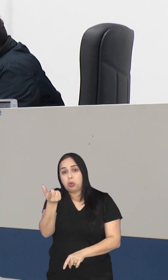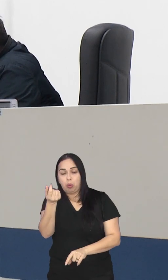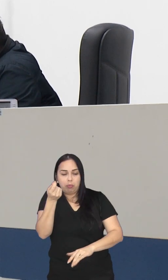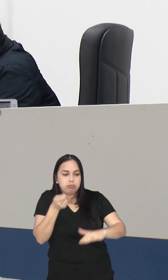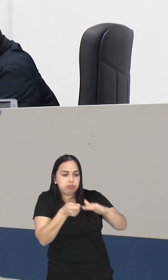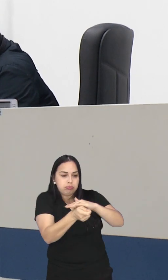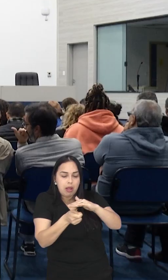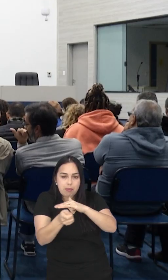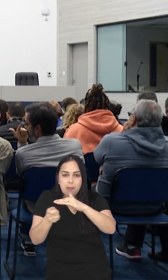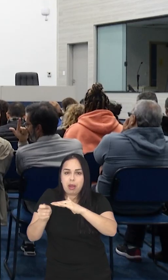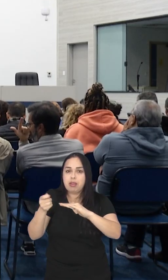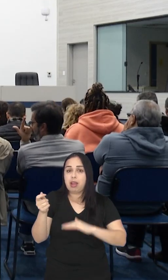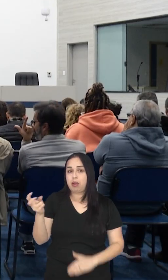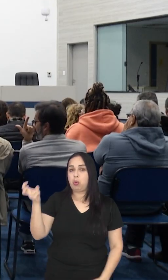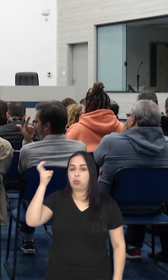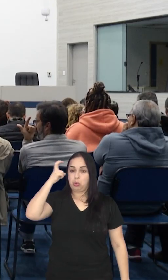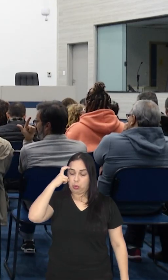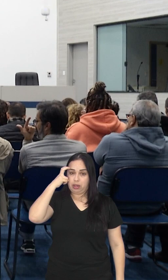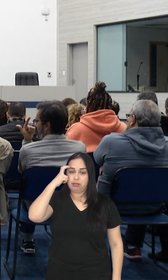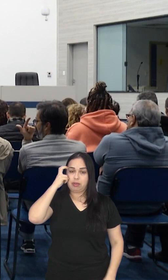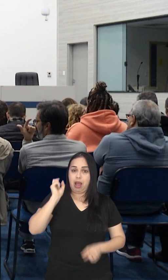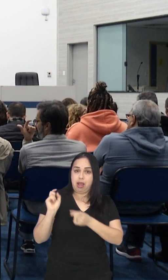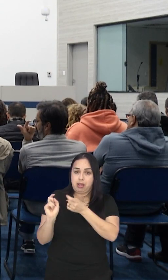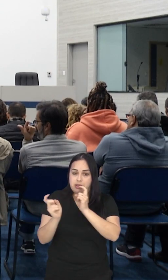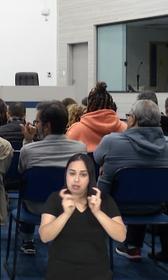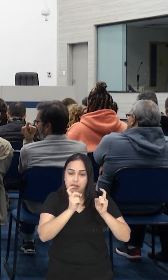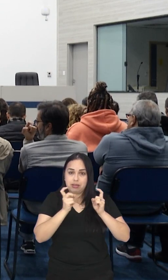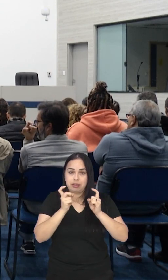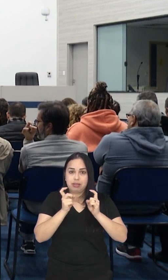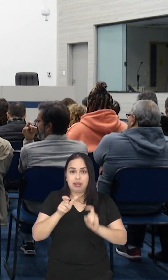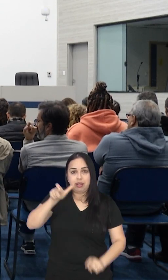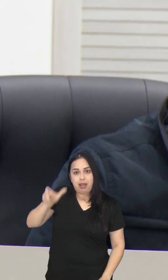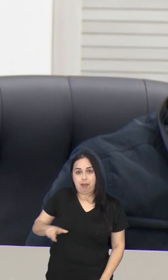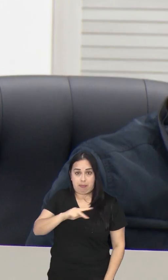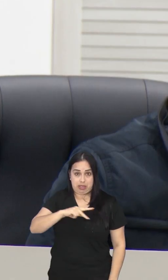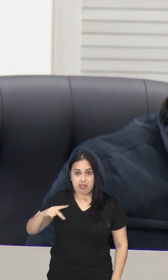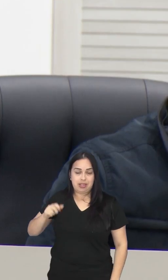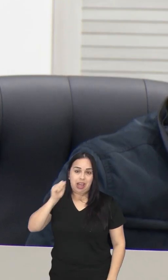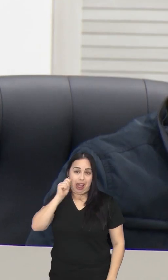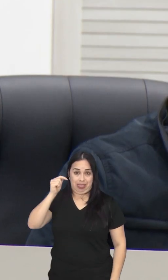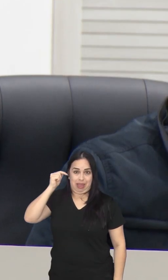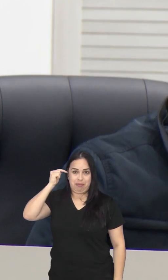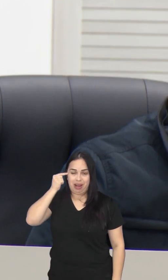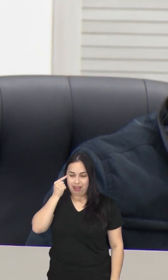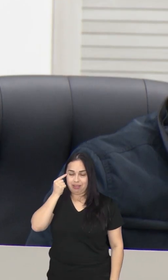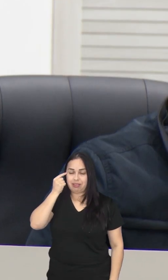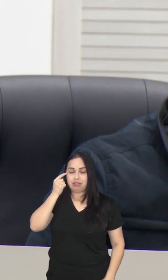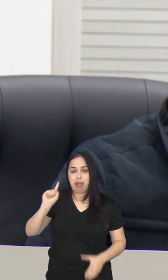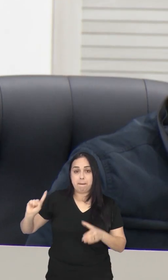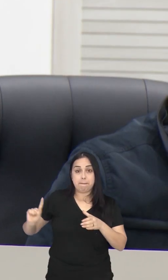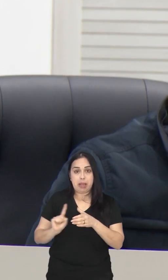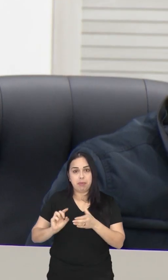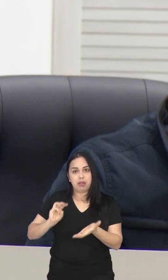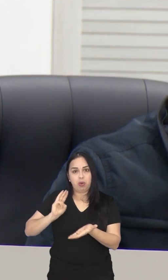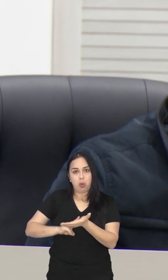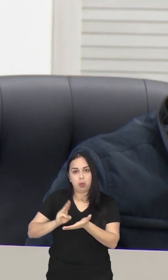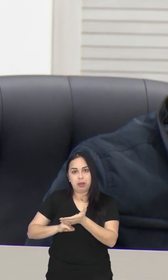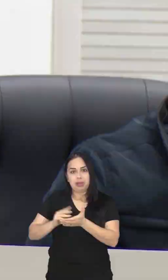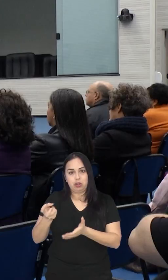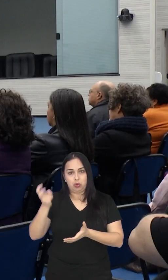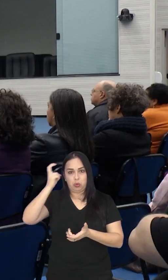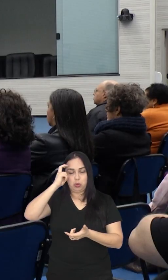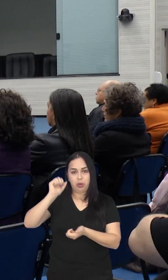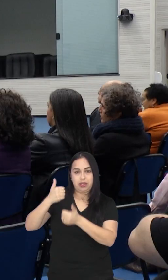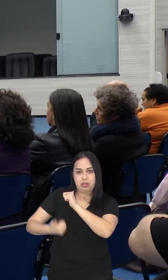destinada para o setor de cultura na cidade a reunião foi presidida pela vereadora Amélia Naomi que é membro da